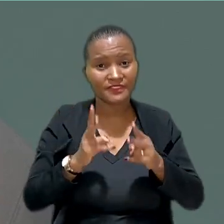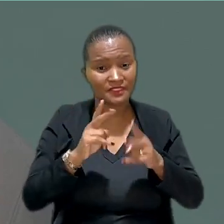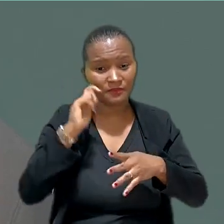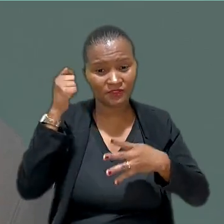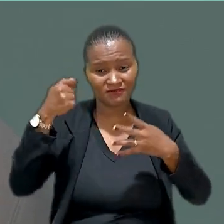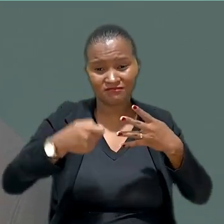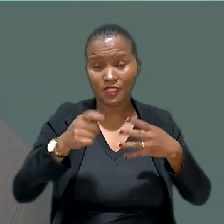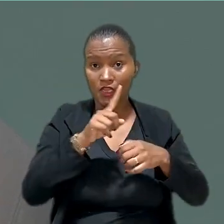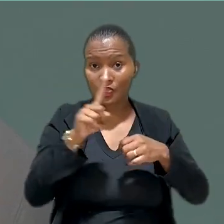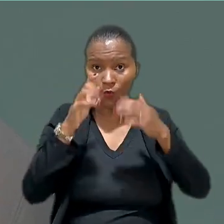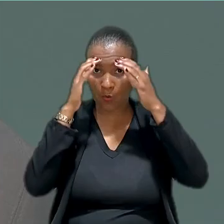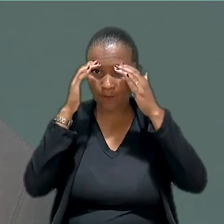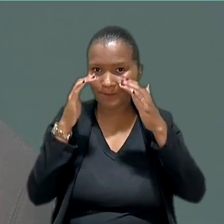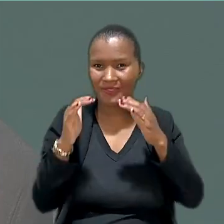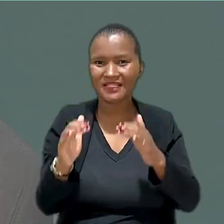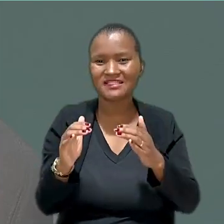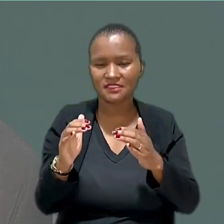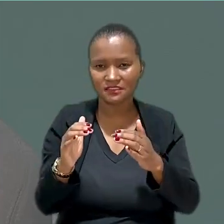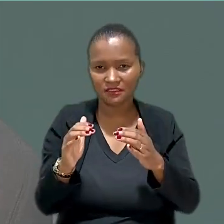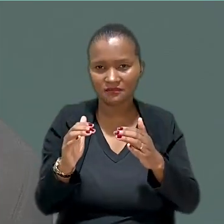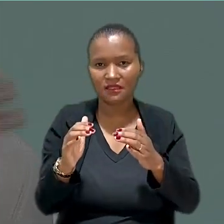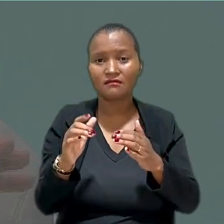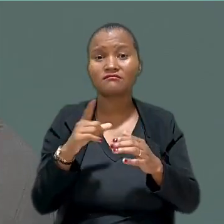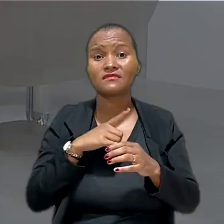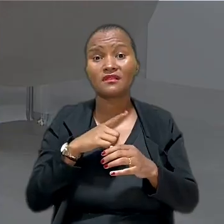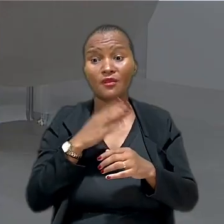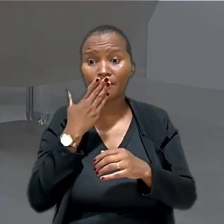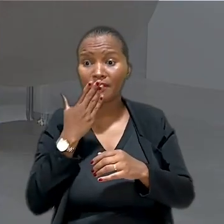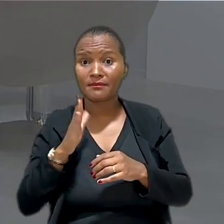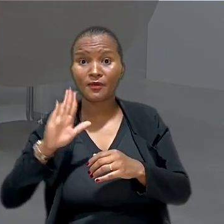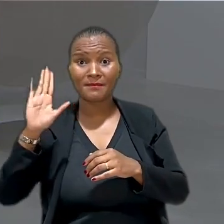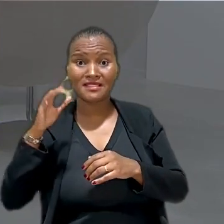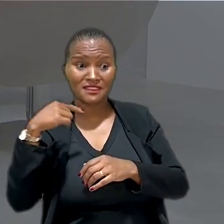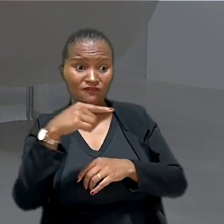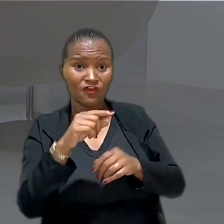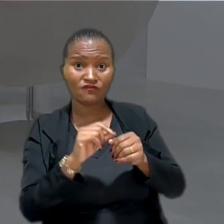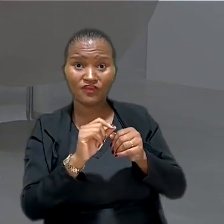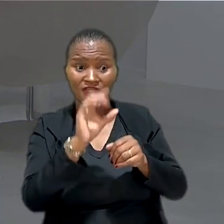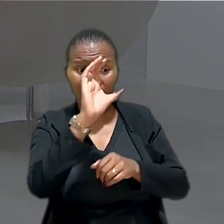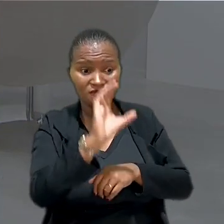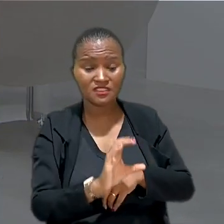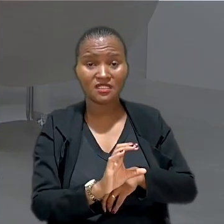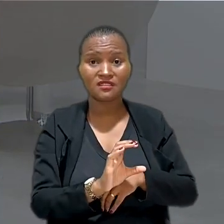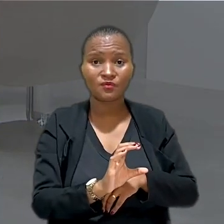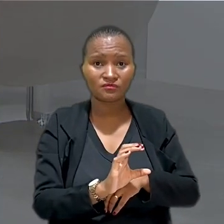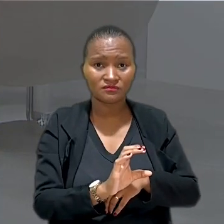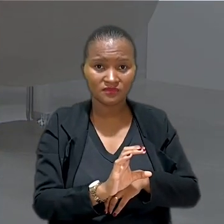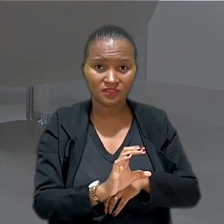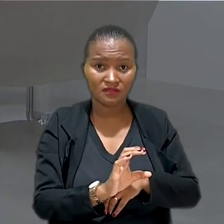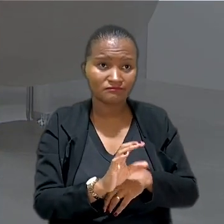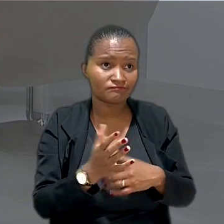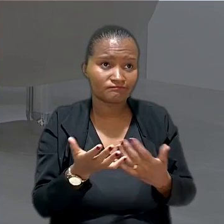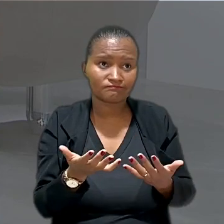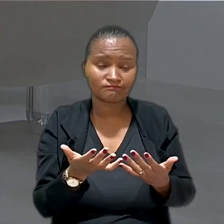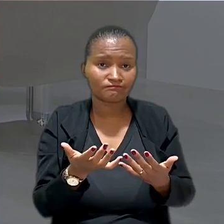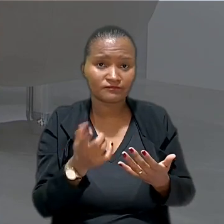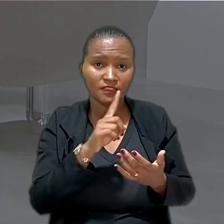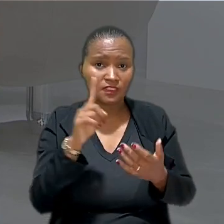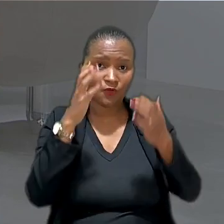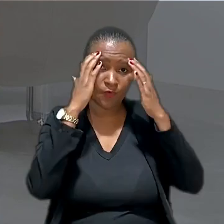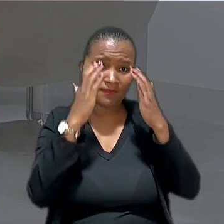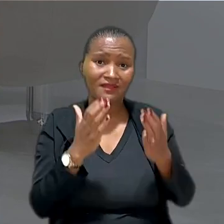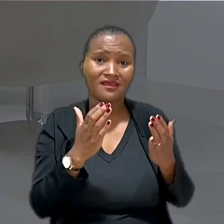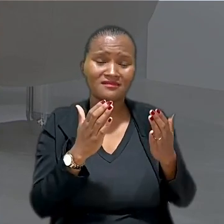que uma sentença não é cumprida, é uma promessa que foi feita ao cidadão e não tem tido o respectivo